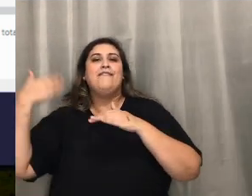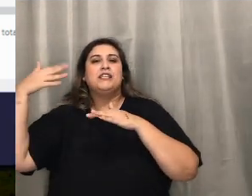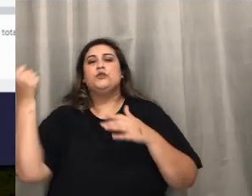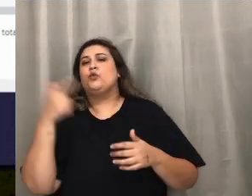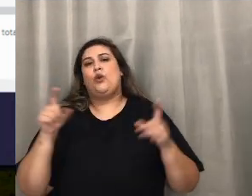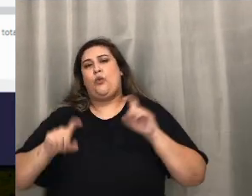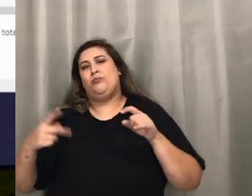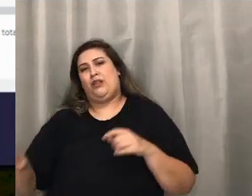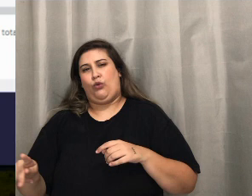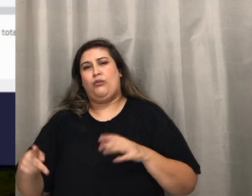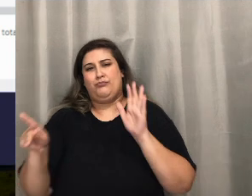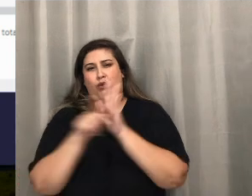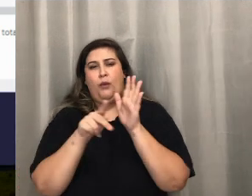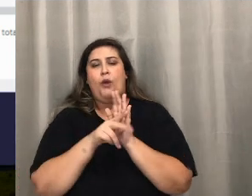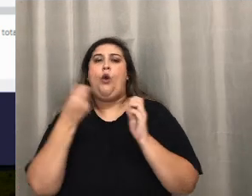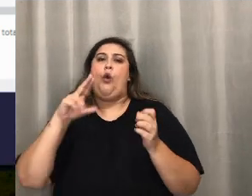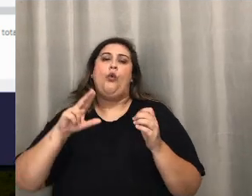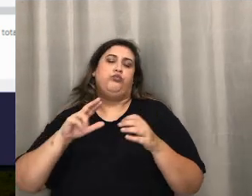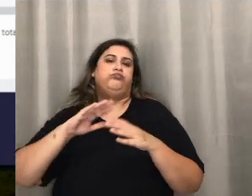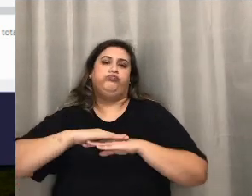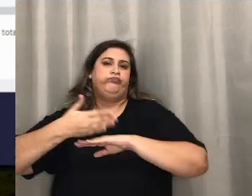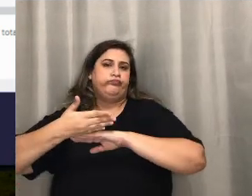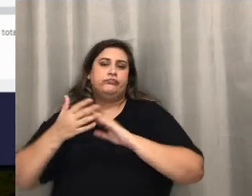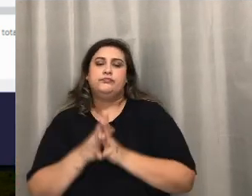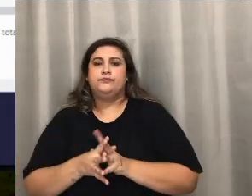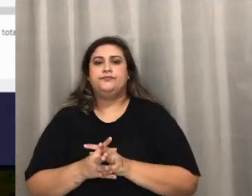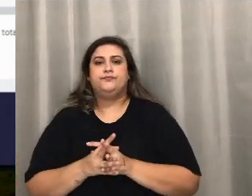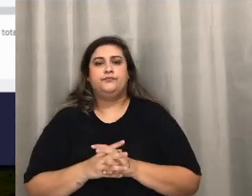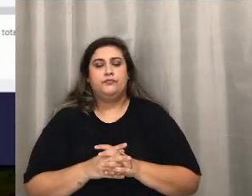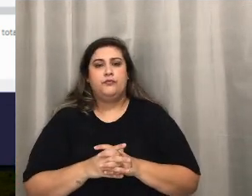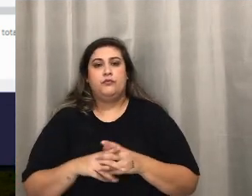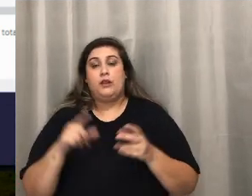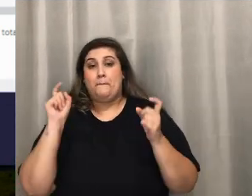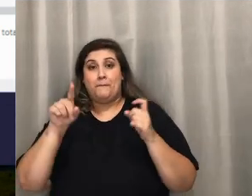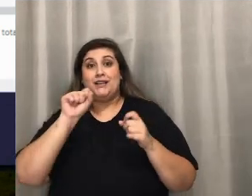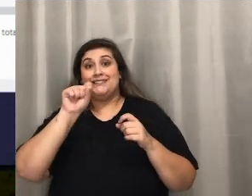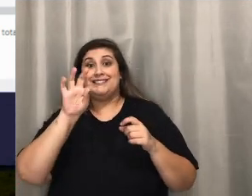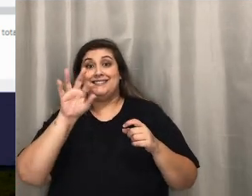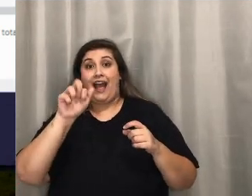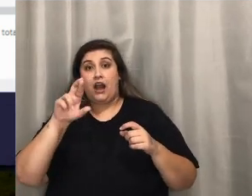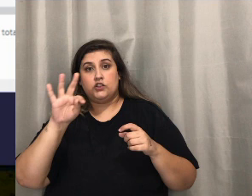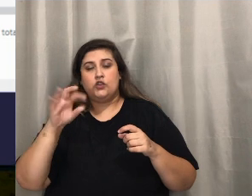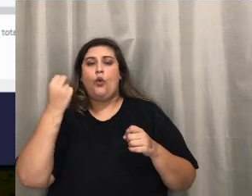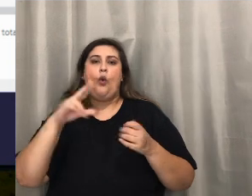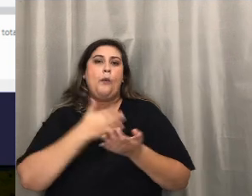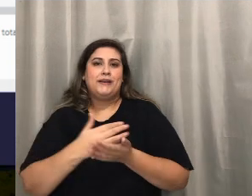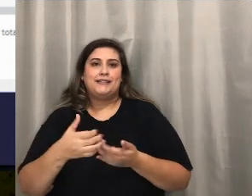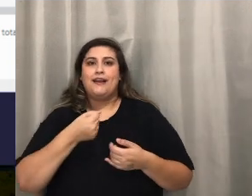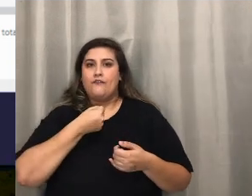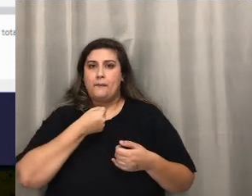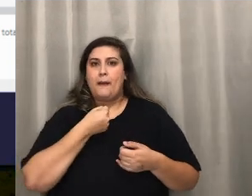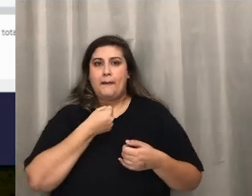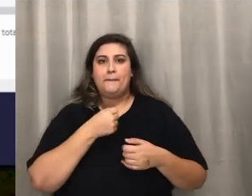ou notebook. Então, nós vamos clicar aqui no Start ou começar a gravar.